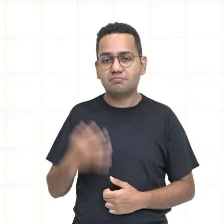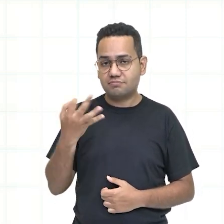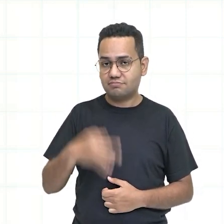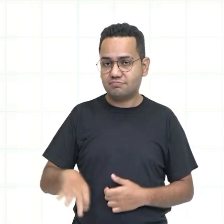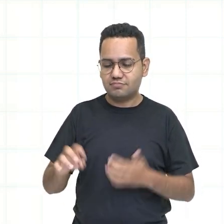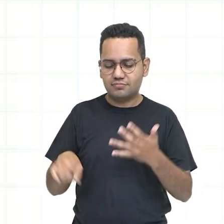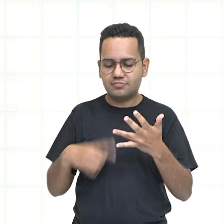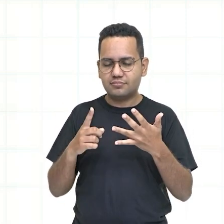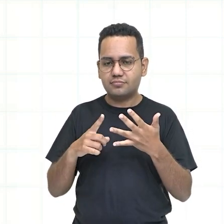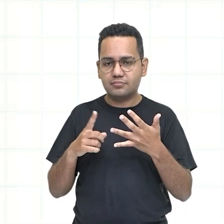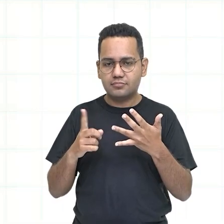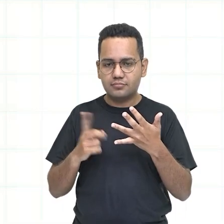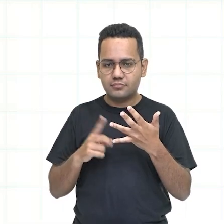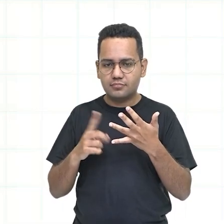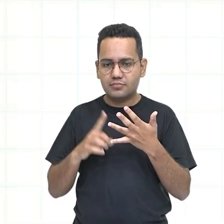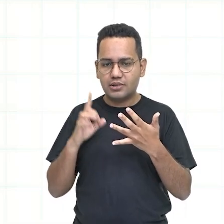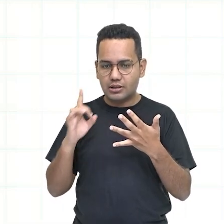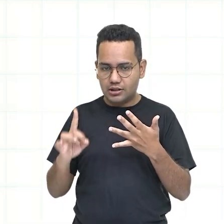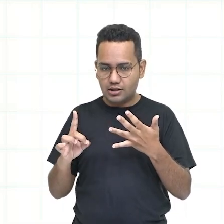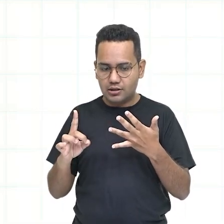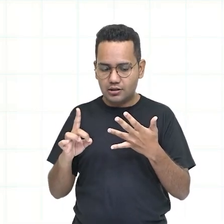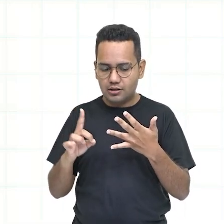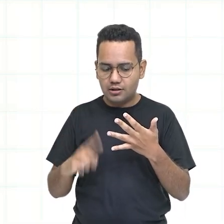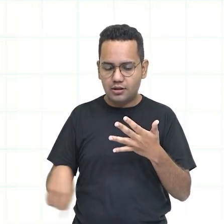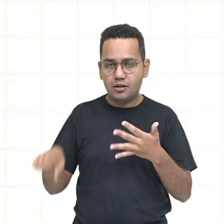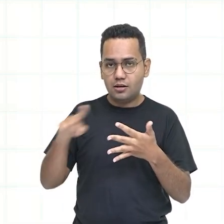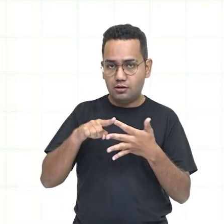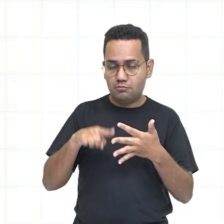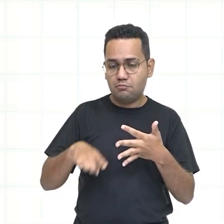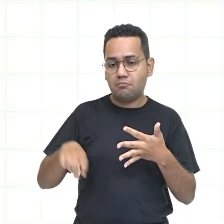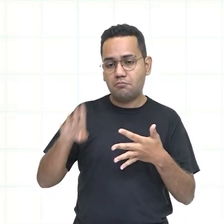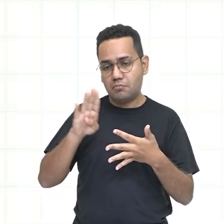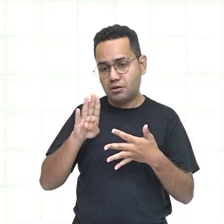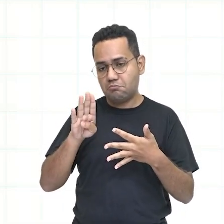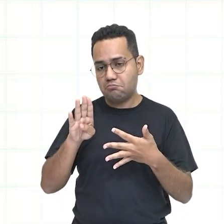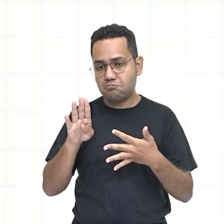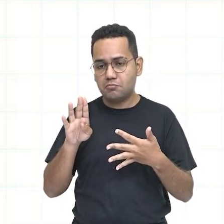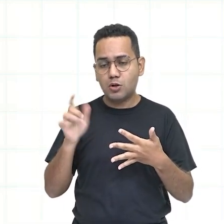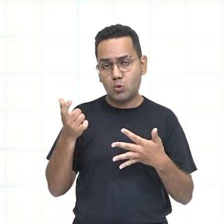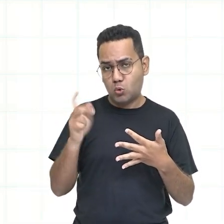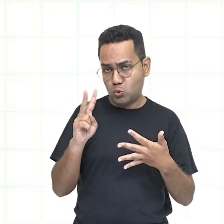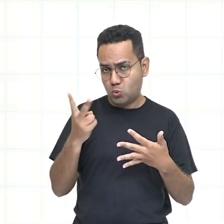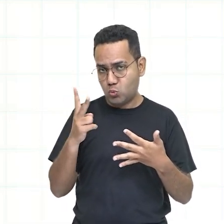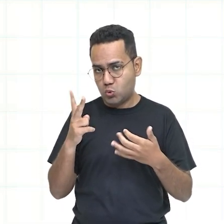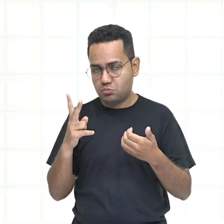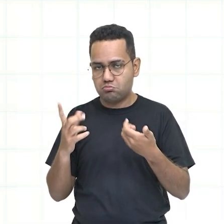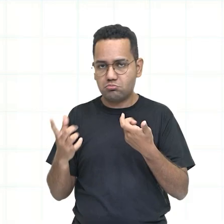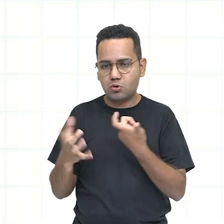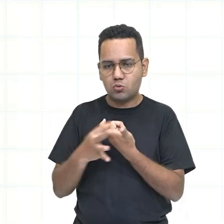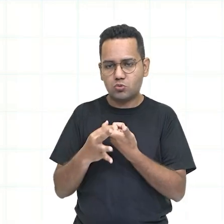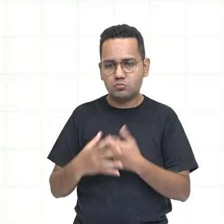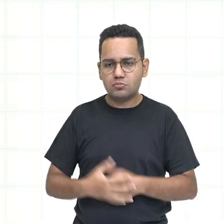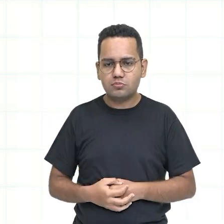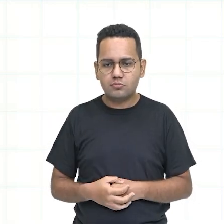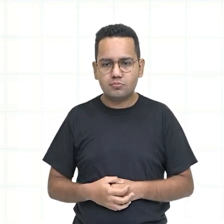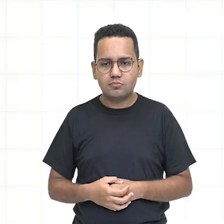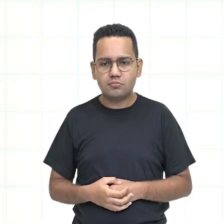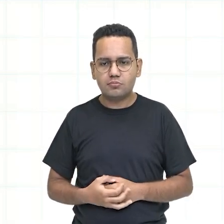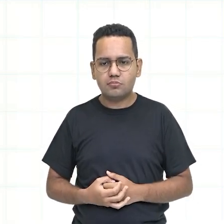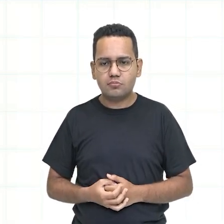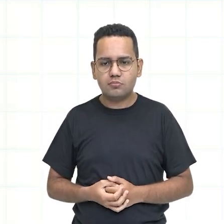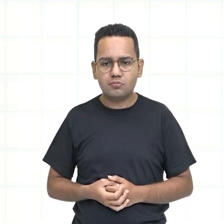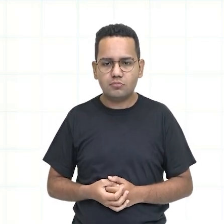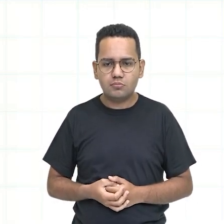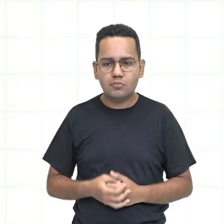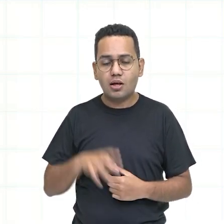Tem o because. E a letra B, certo? Que é o and. Because, que fala sobre a causa, a